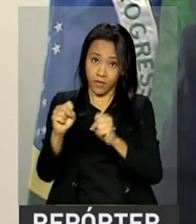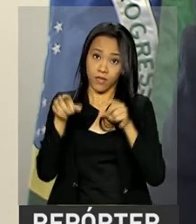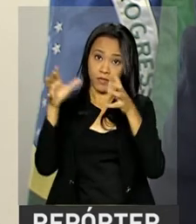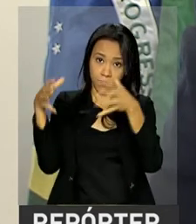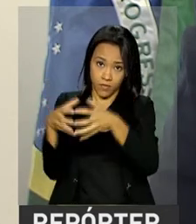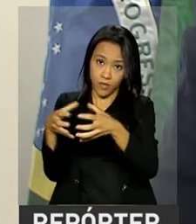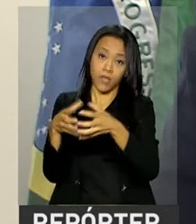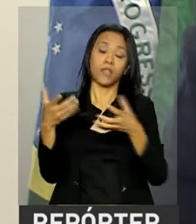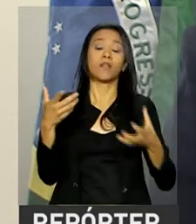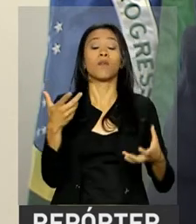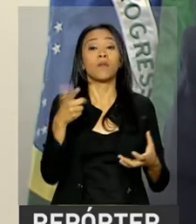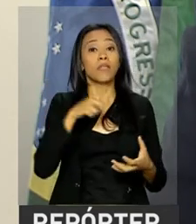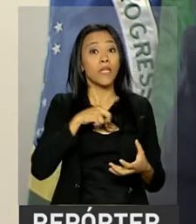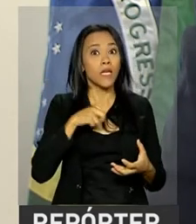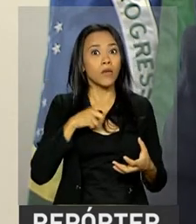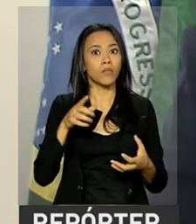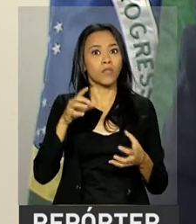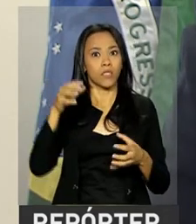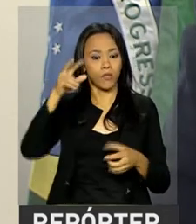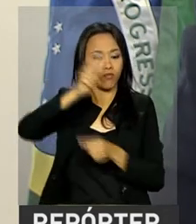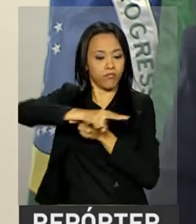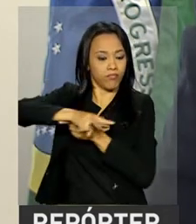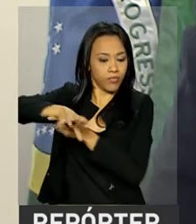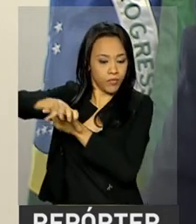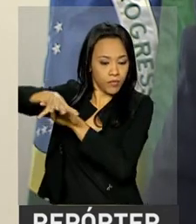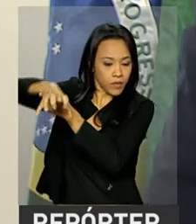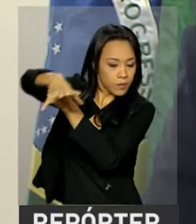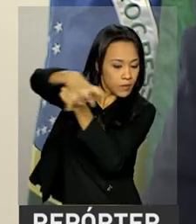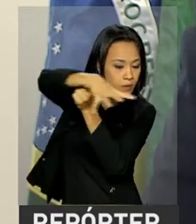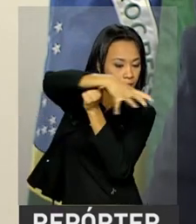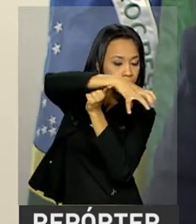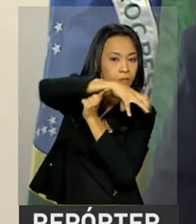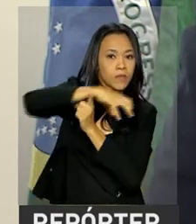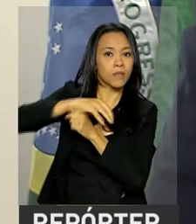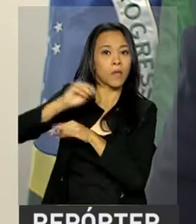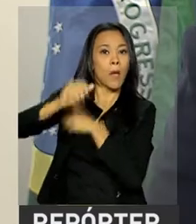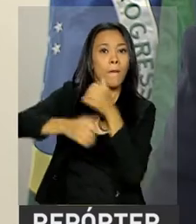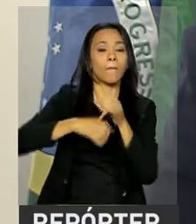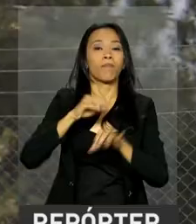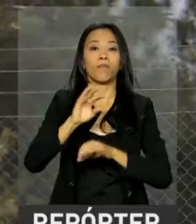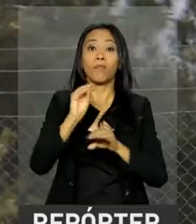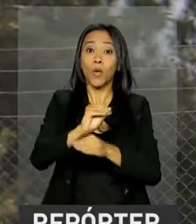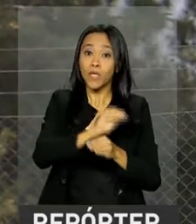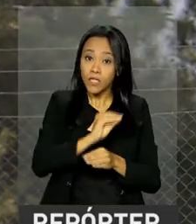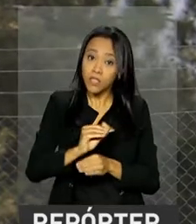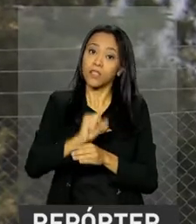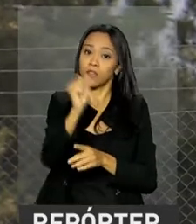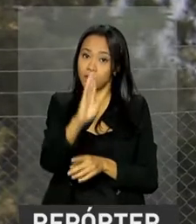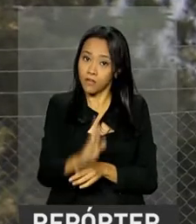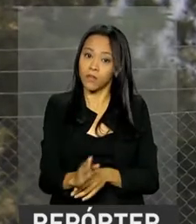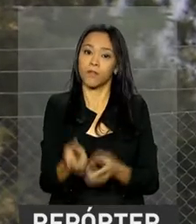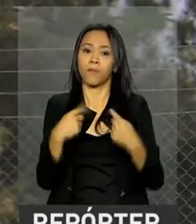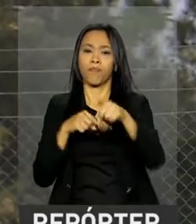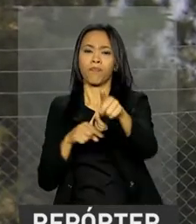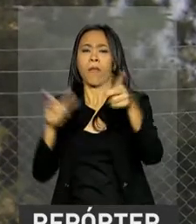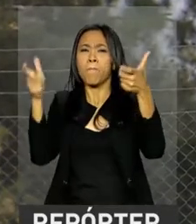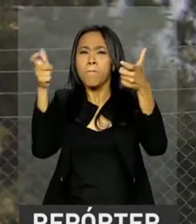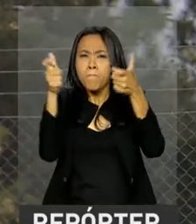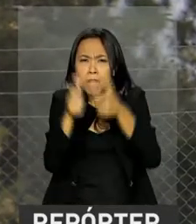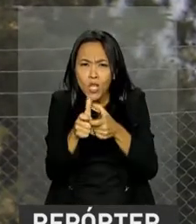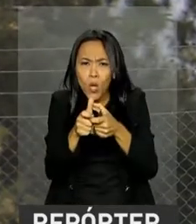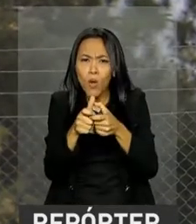um gigante protegendo o Brasil, nossa soberania, nossa economia e nossa nação. Antenas menores estão